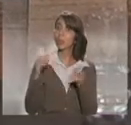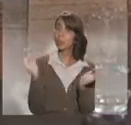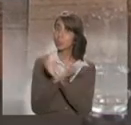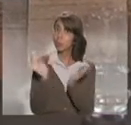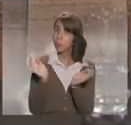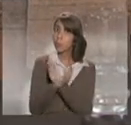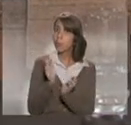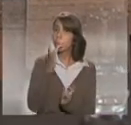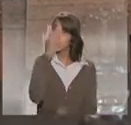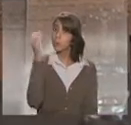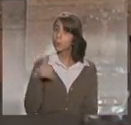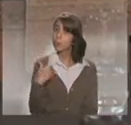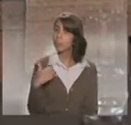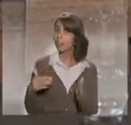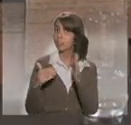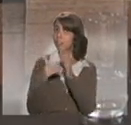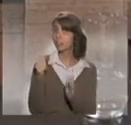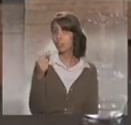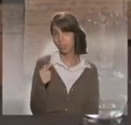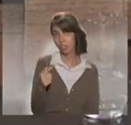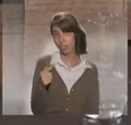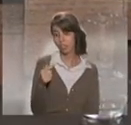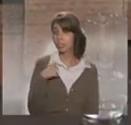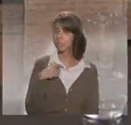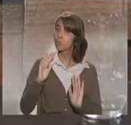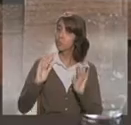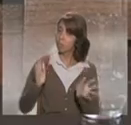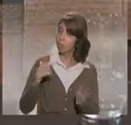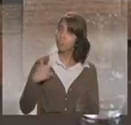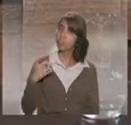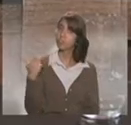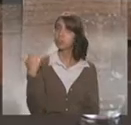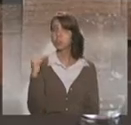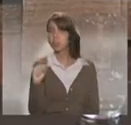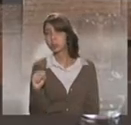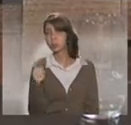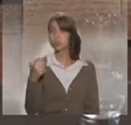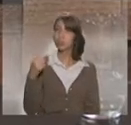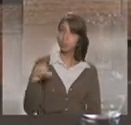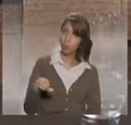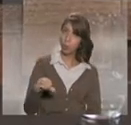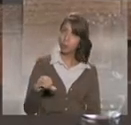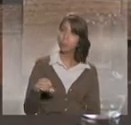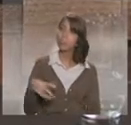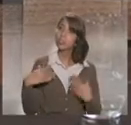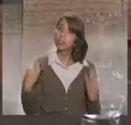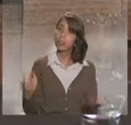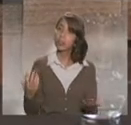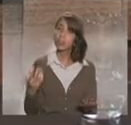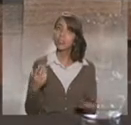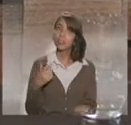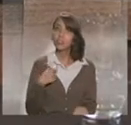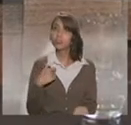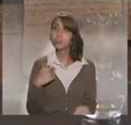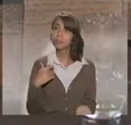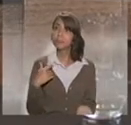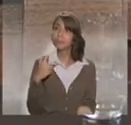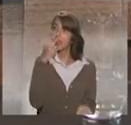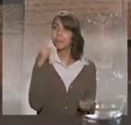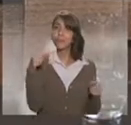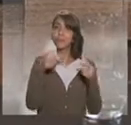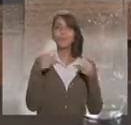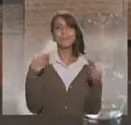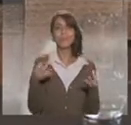17 anos já tinha nos 18 e 19 então eu nem cachorro e ali